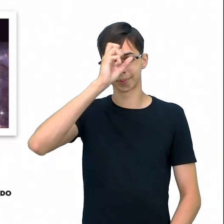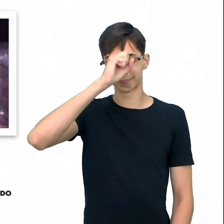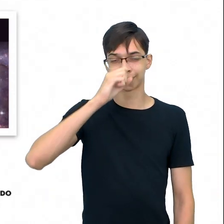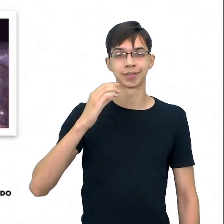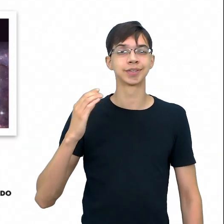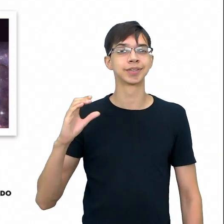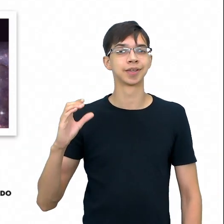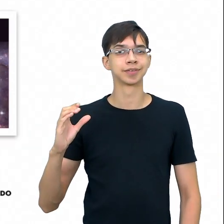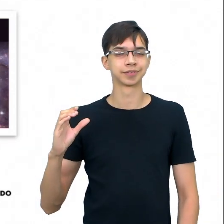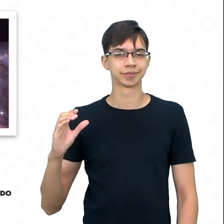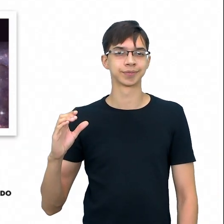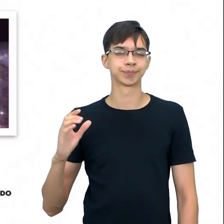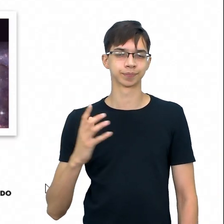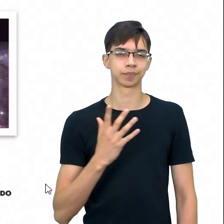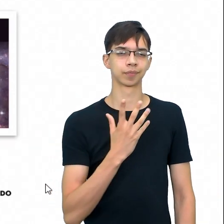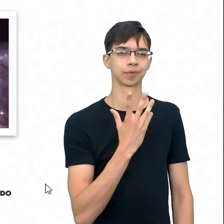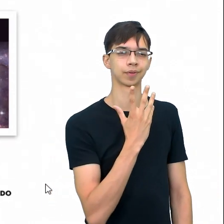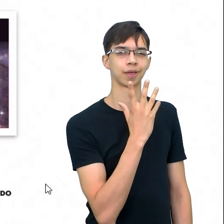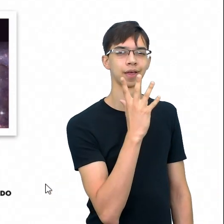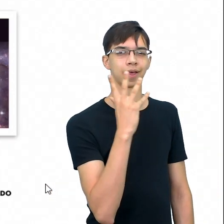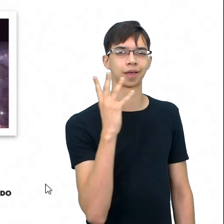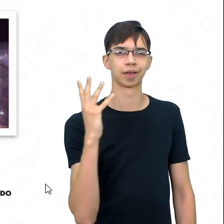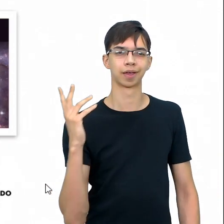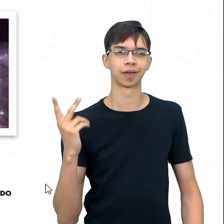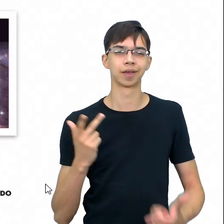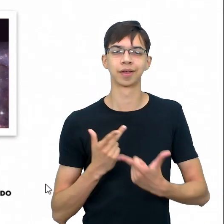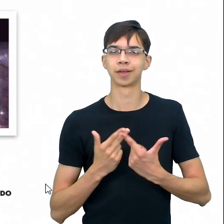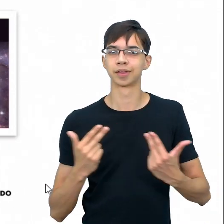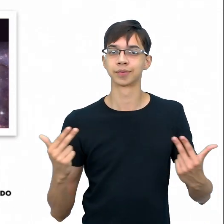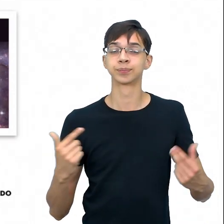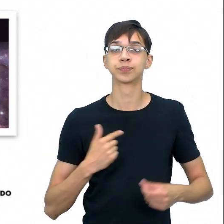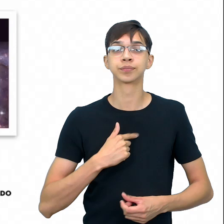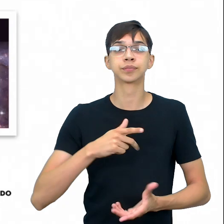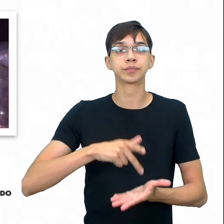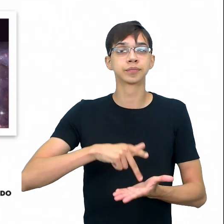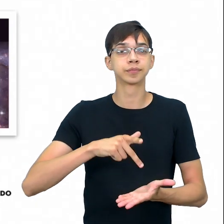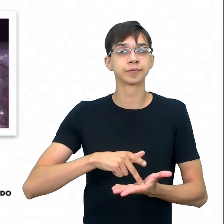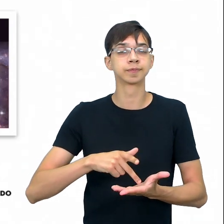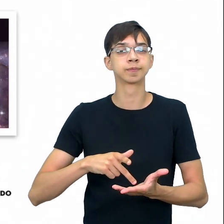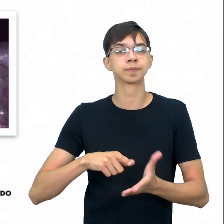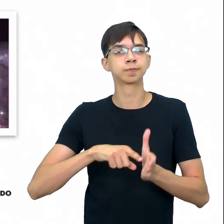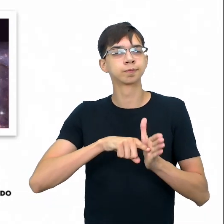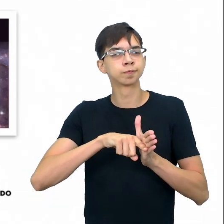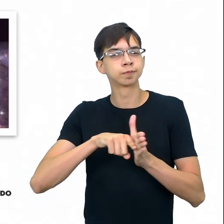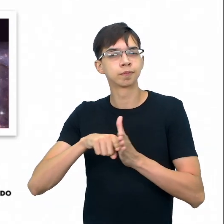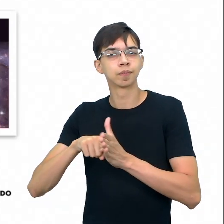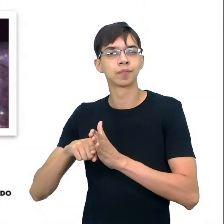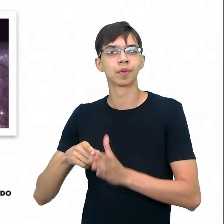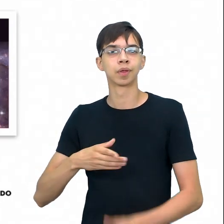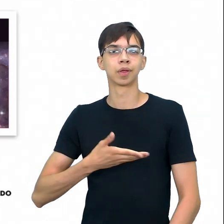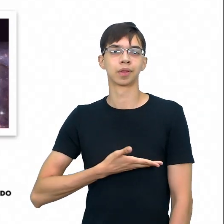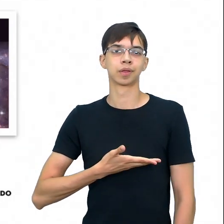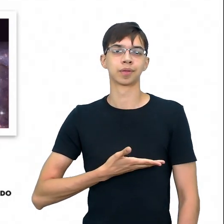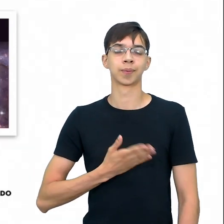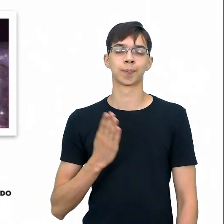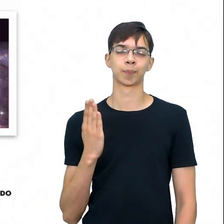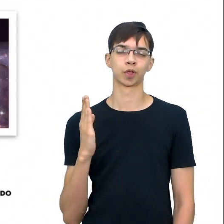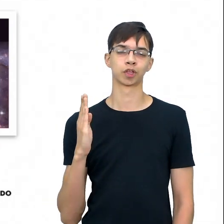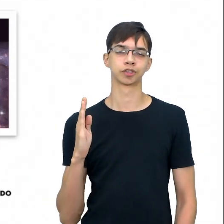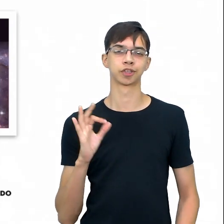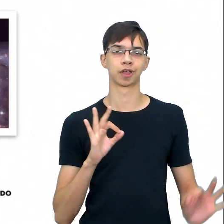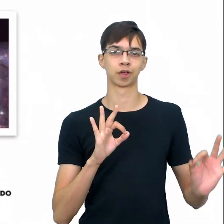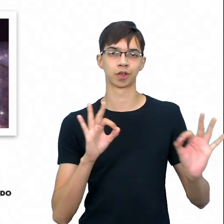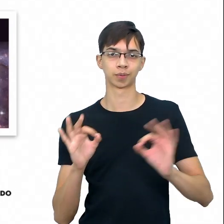em busca, né, de evidências de que os meus colegas da biologia estão acompanhando. Hoje eu vou fazer um apelo,